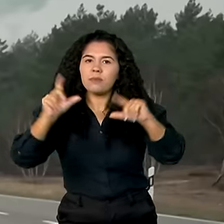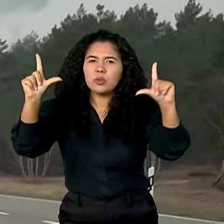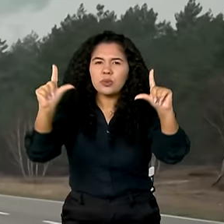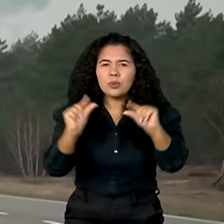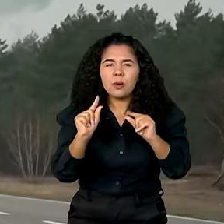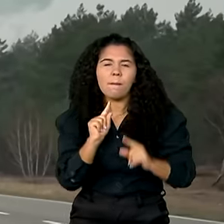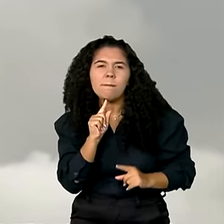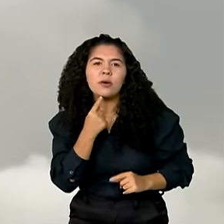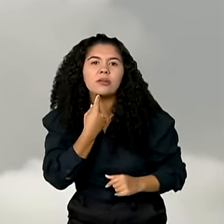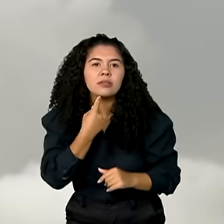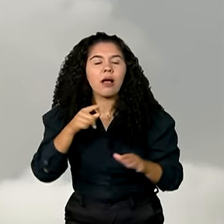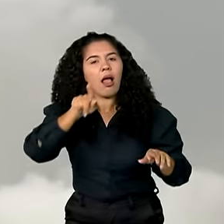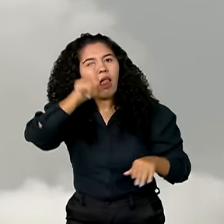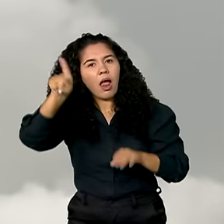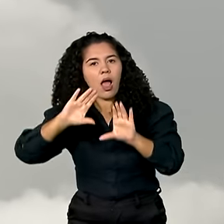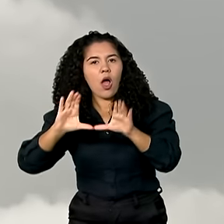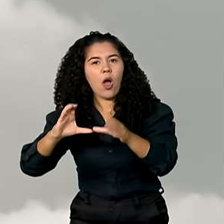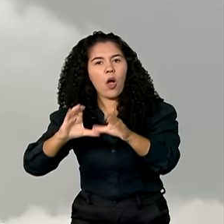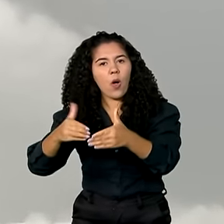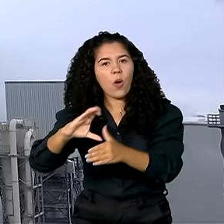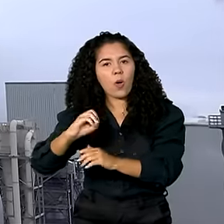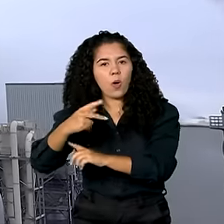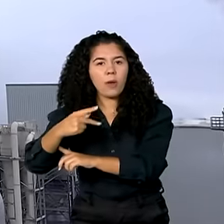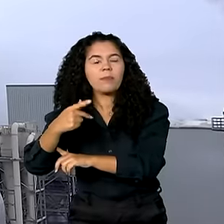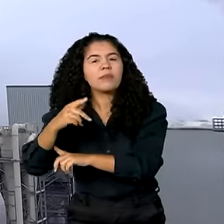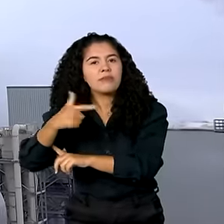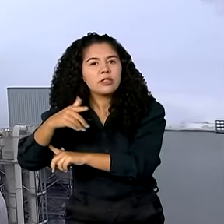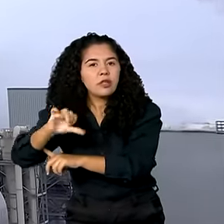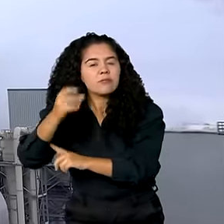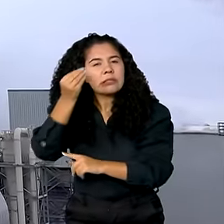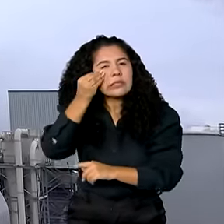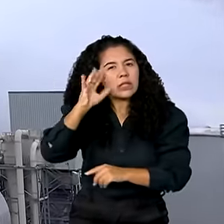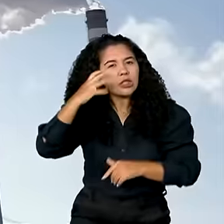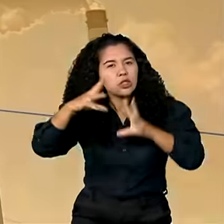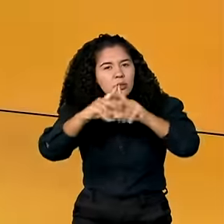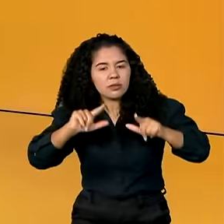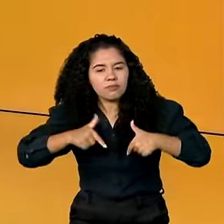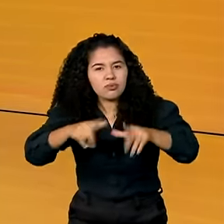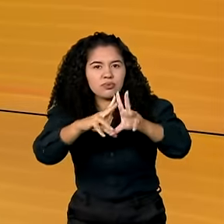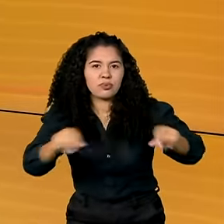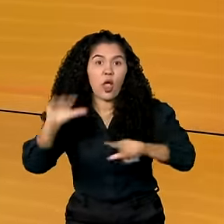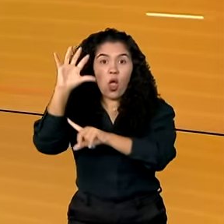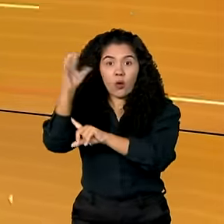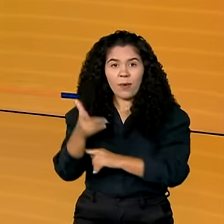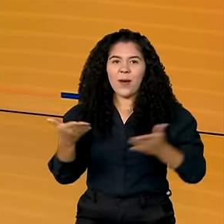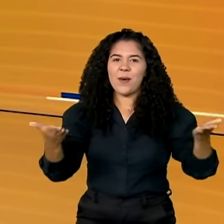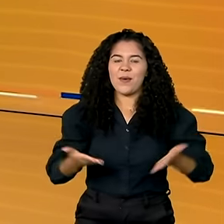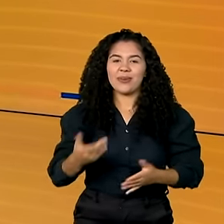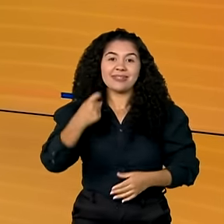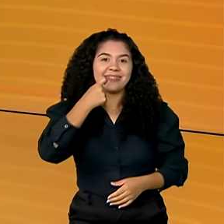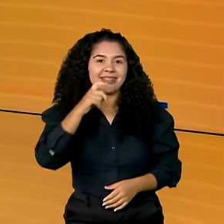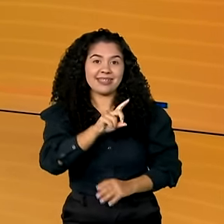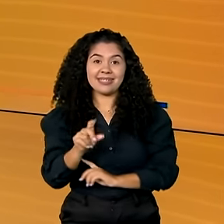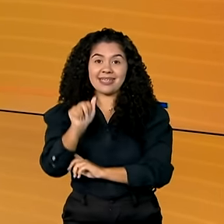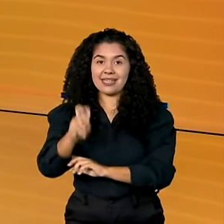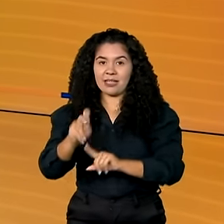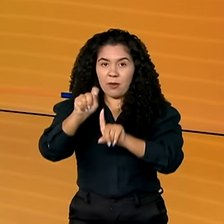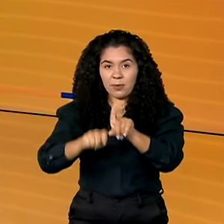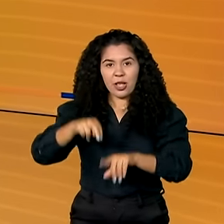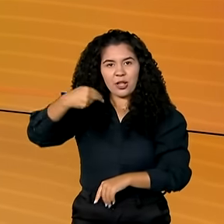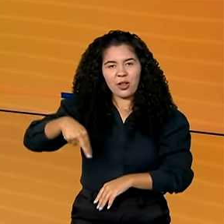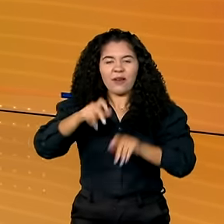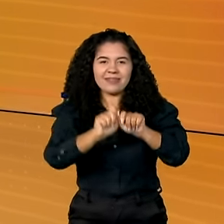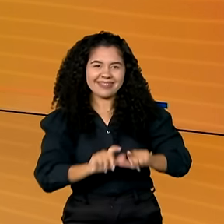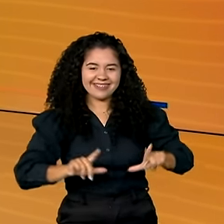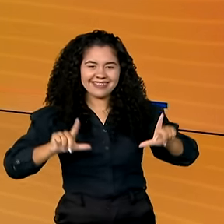COP29, encontro que busca soluções para combater as mudanças climáticas. Sexta-feira, 15 de novembro, o Brasil